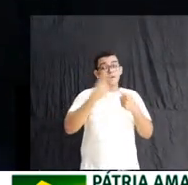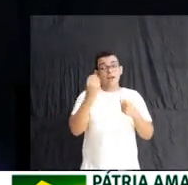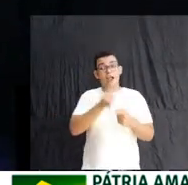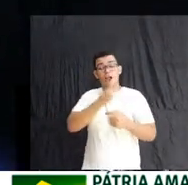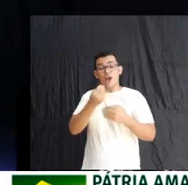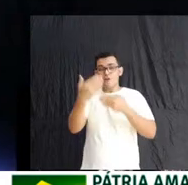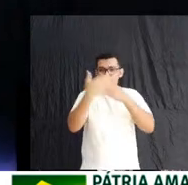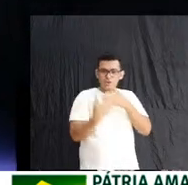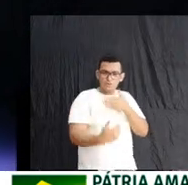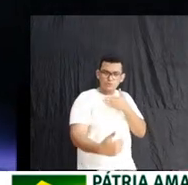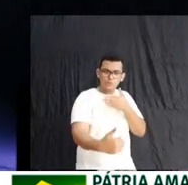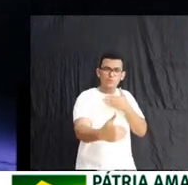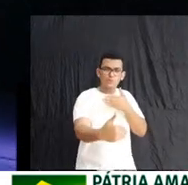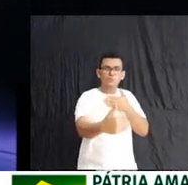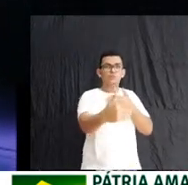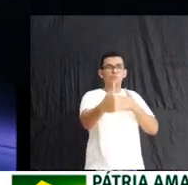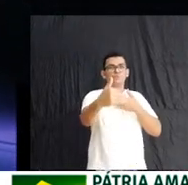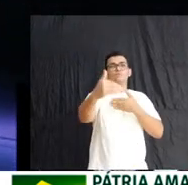continua.